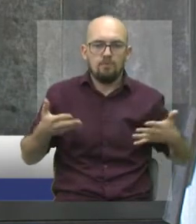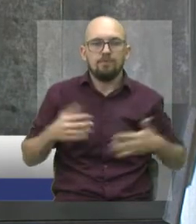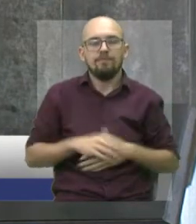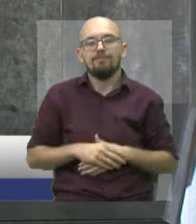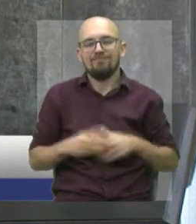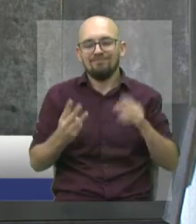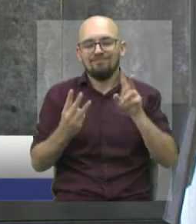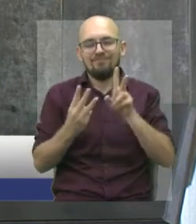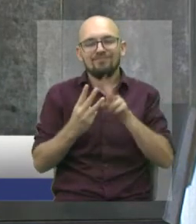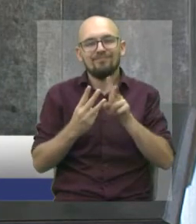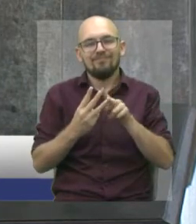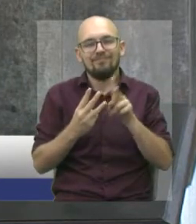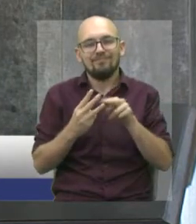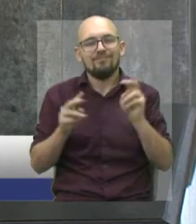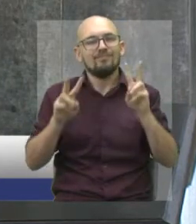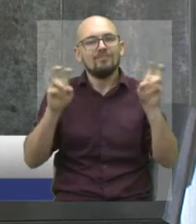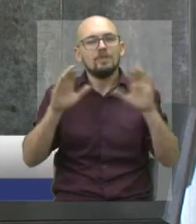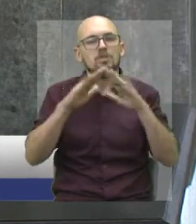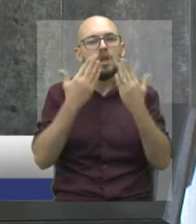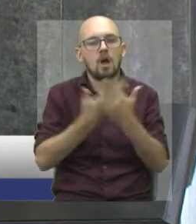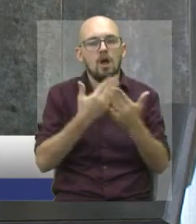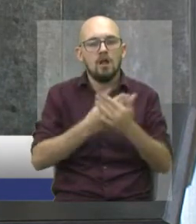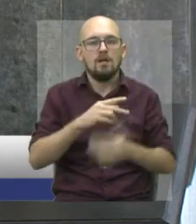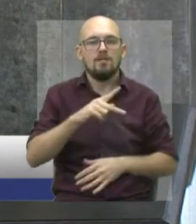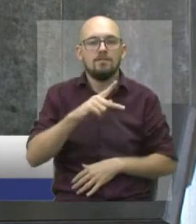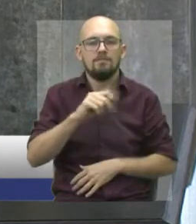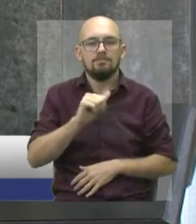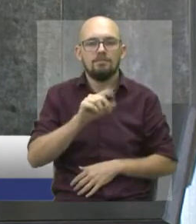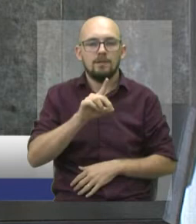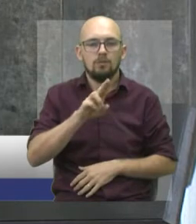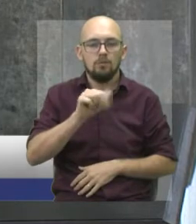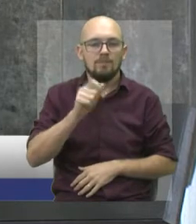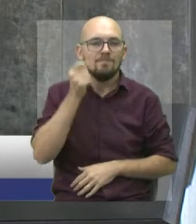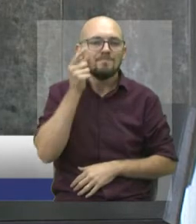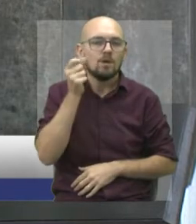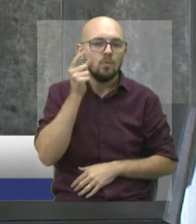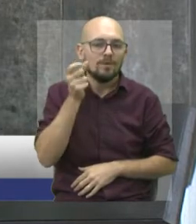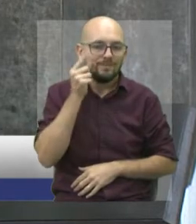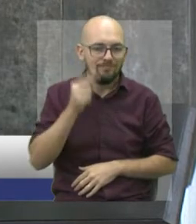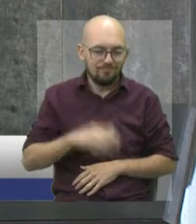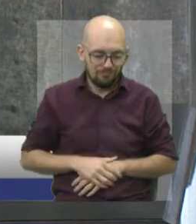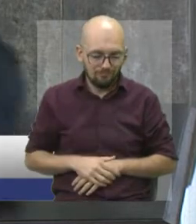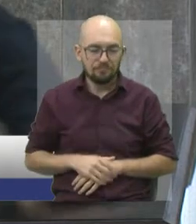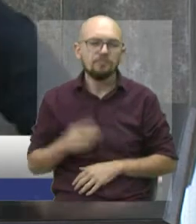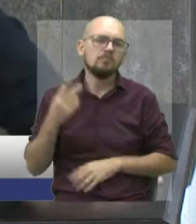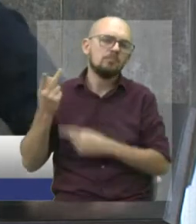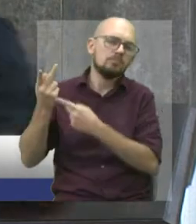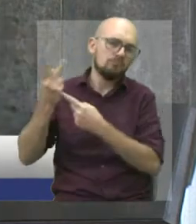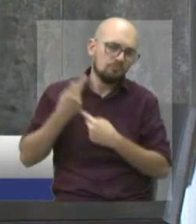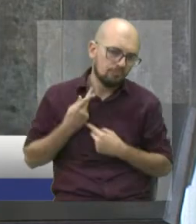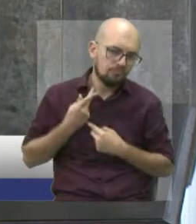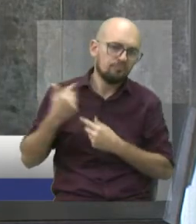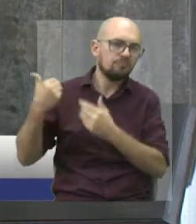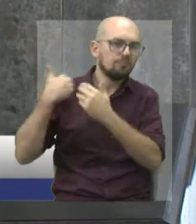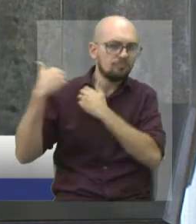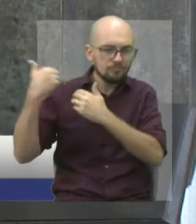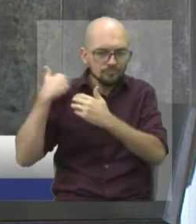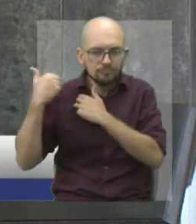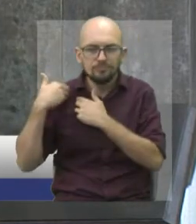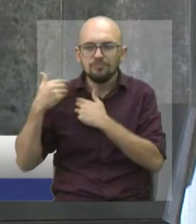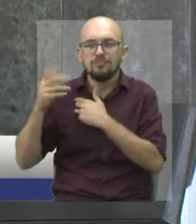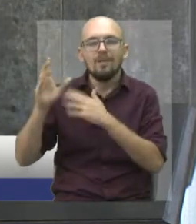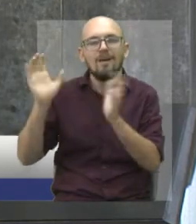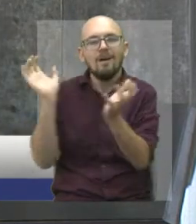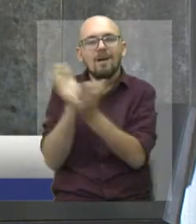é a respeito da escola Padua Salles. Nós fomos procurados, né, por